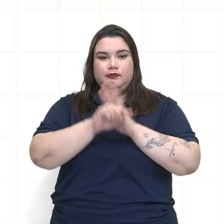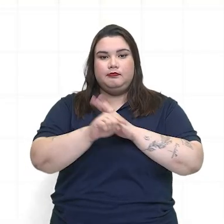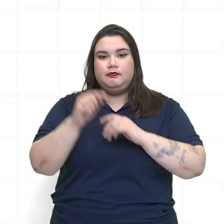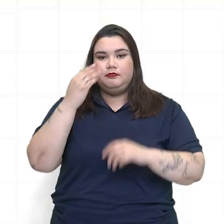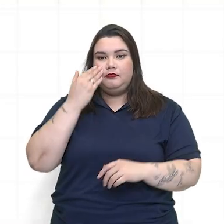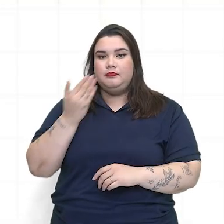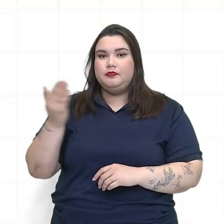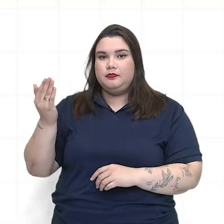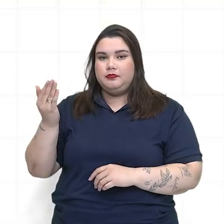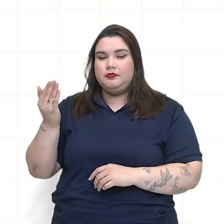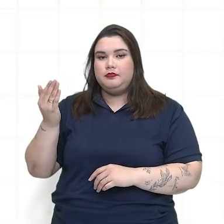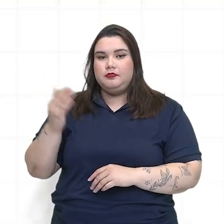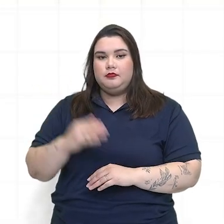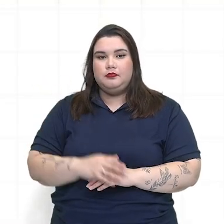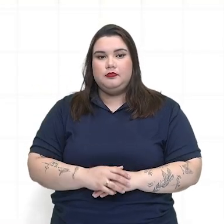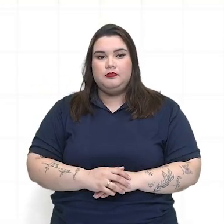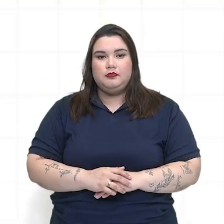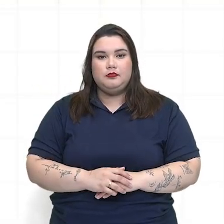algumas,